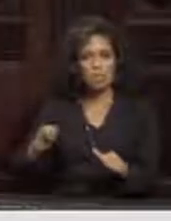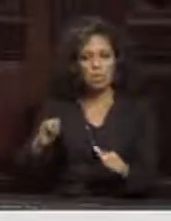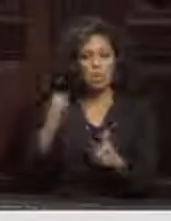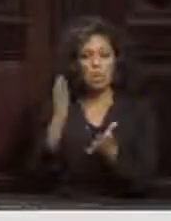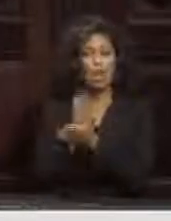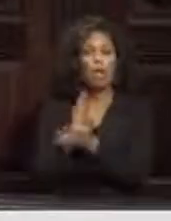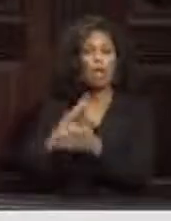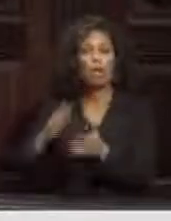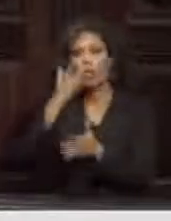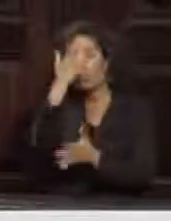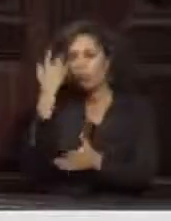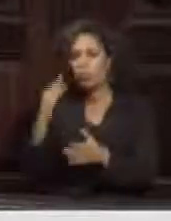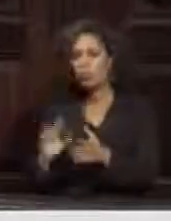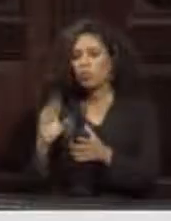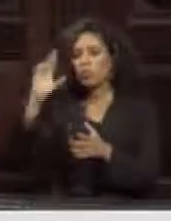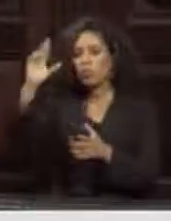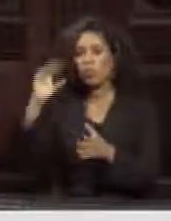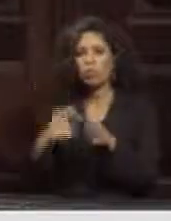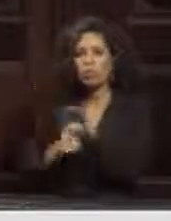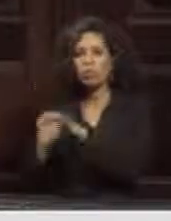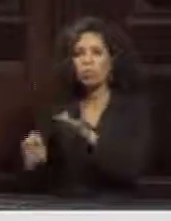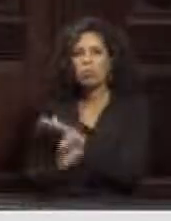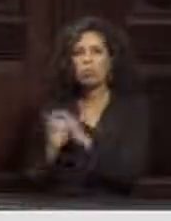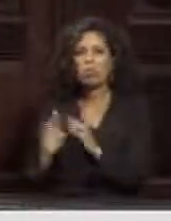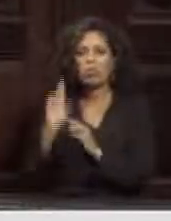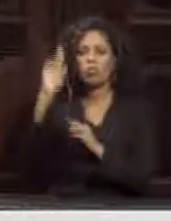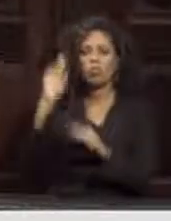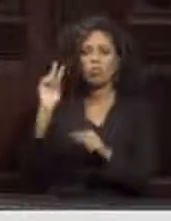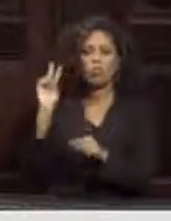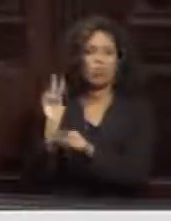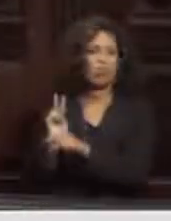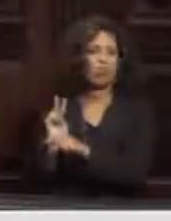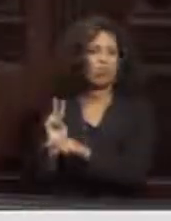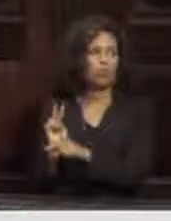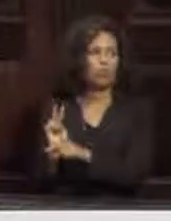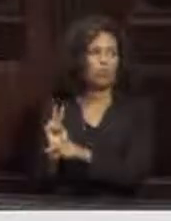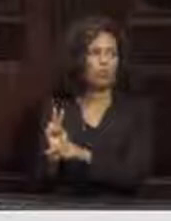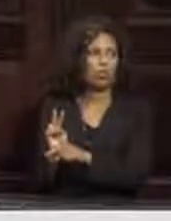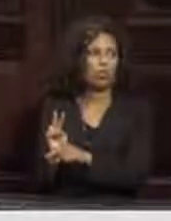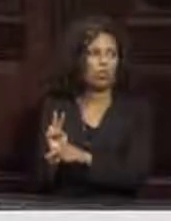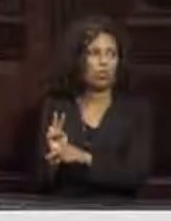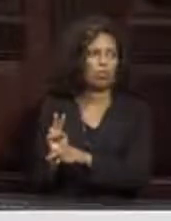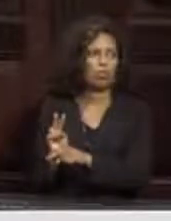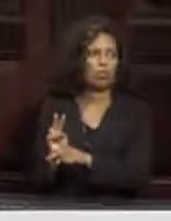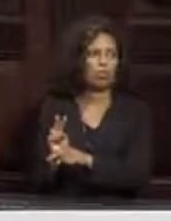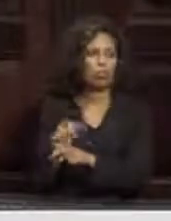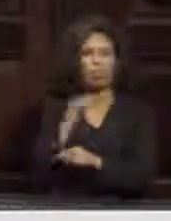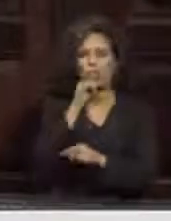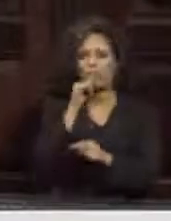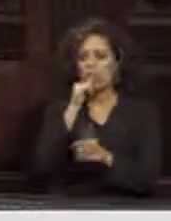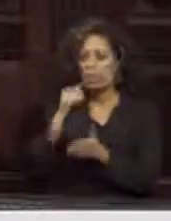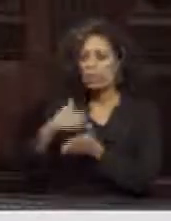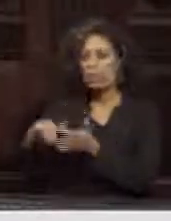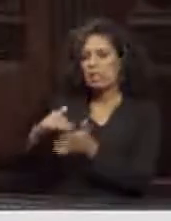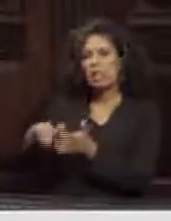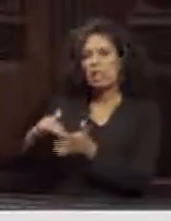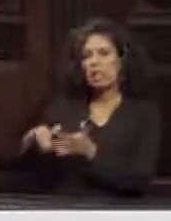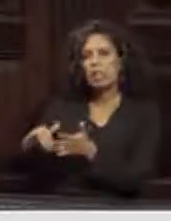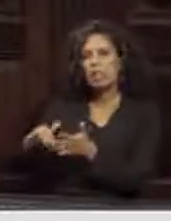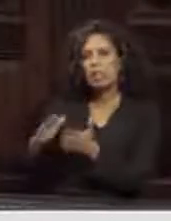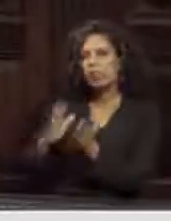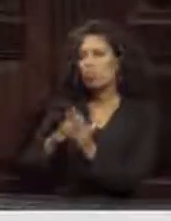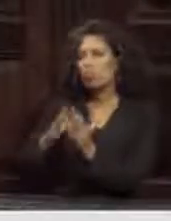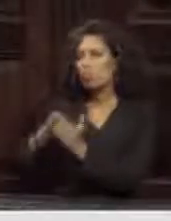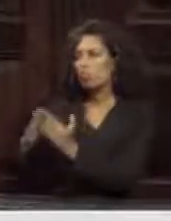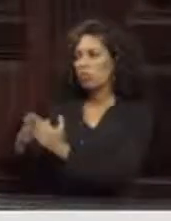Trilhos. E eu encerro, senhora presidente, dando um outro exemplo, que é a Companhia Estadual de Habitação. Quem não se lembra